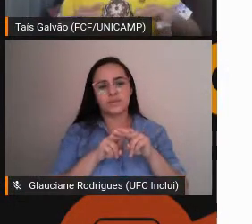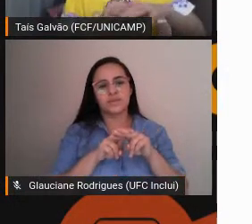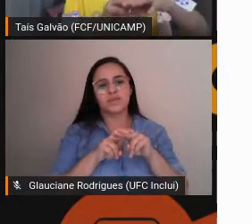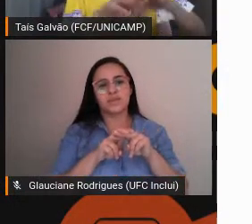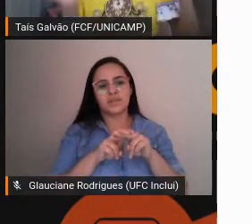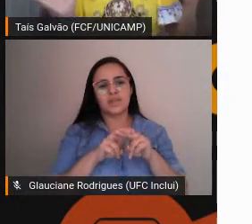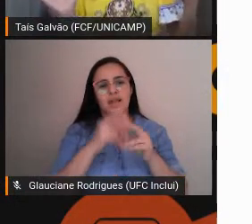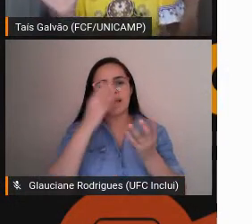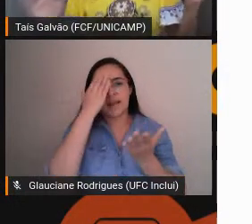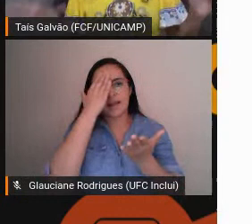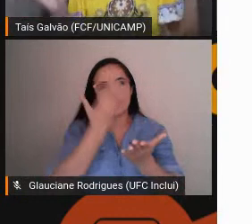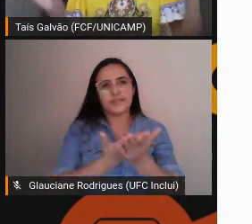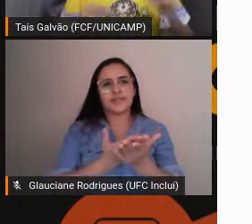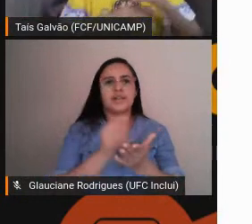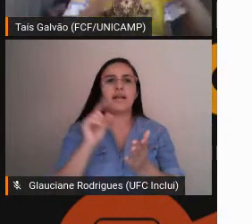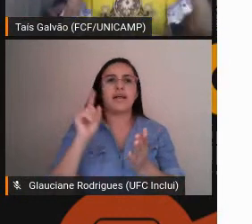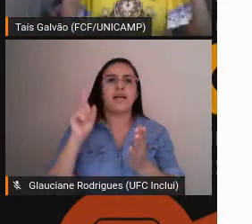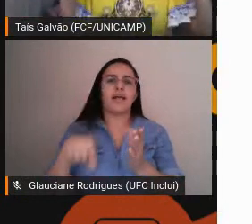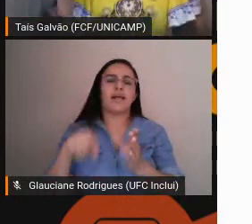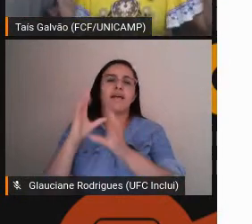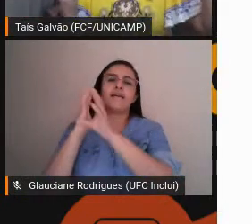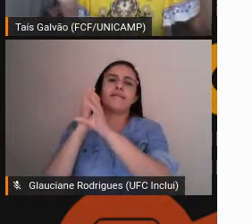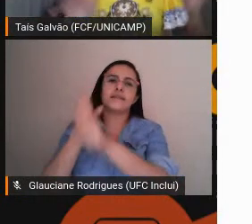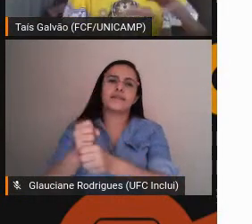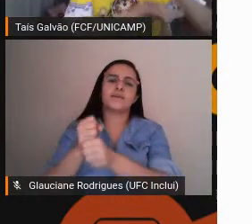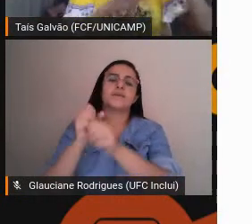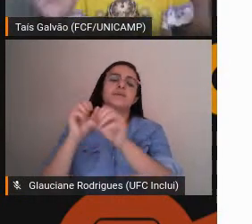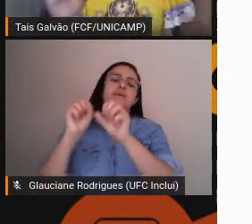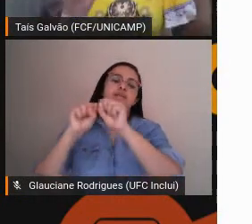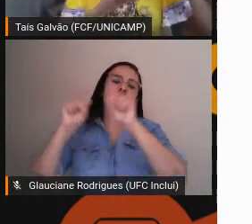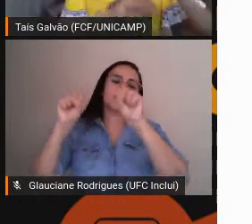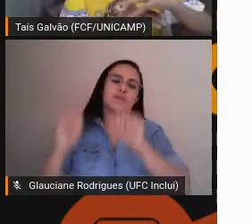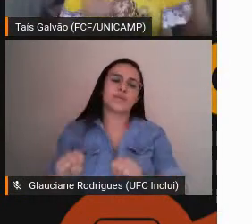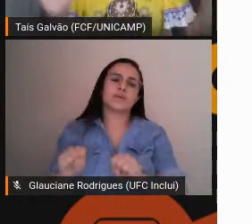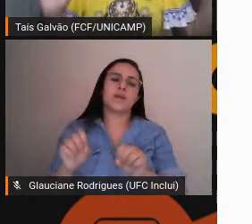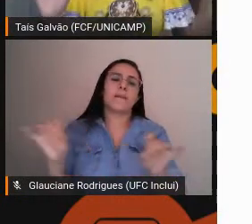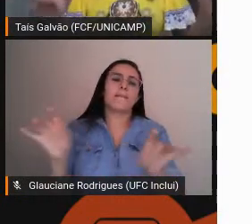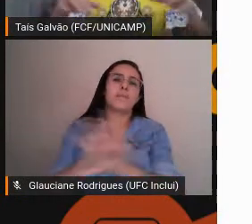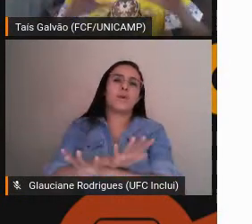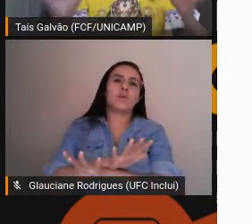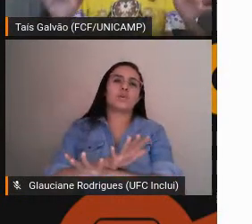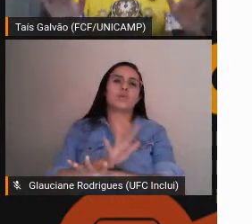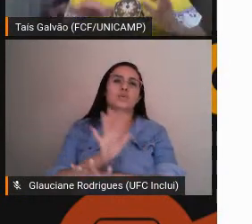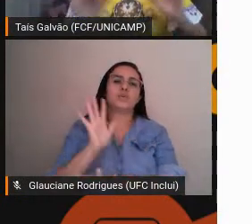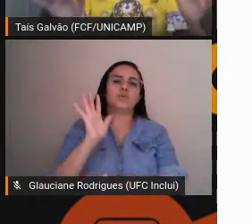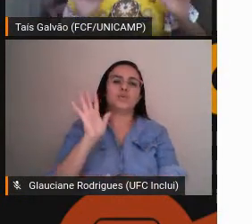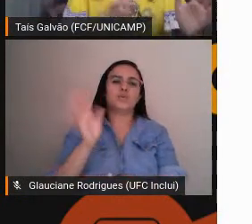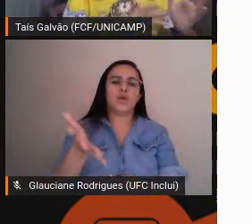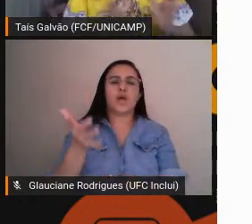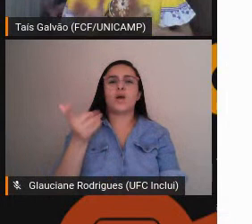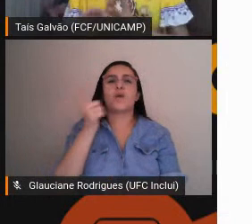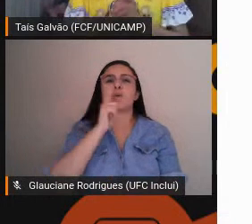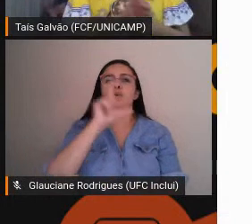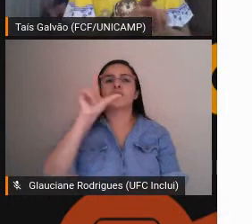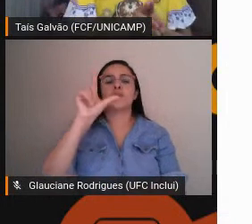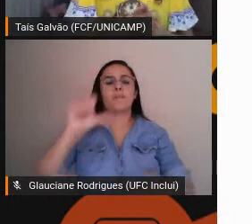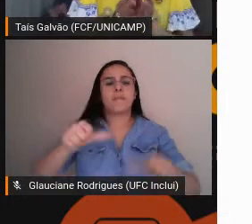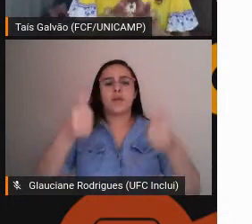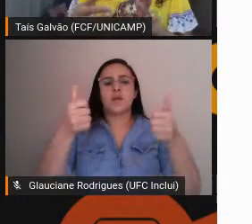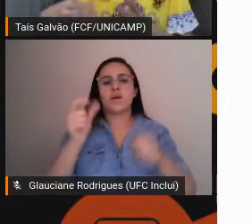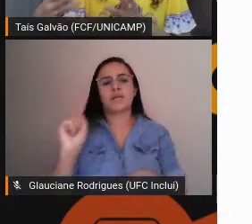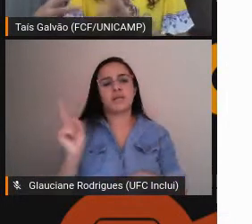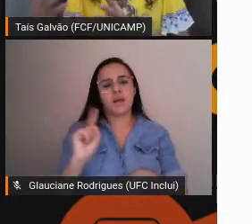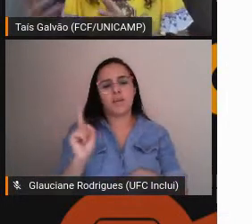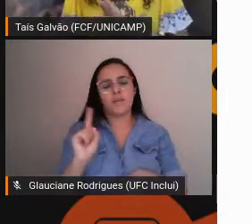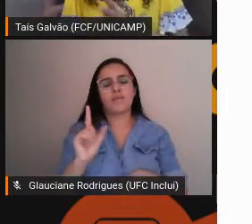acreditar que por ser revisão sistemática, estou fazendo uma revisão sistemática, pronto, né? Prêmio Nobel salvou o mundo, não. Vamos